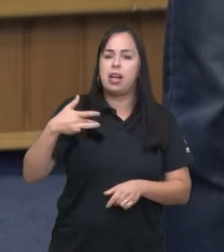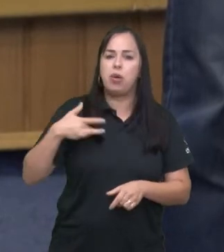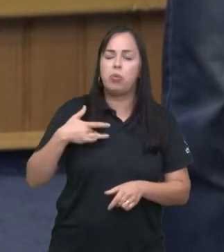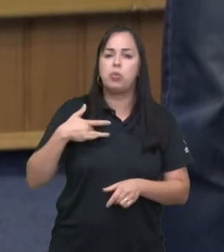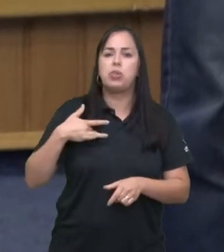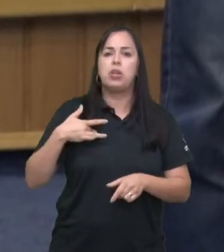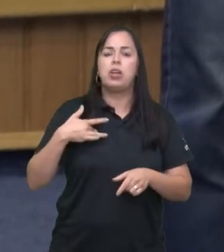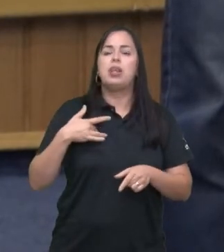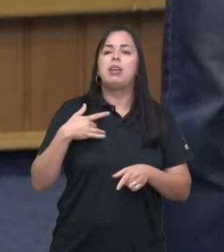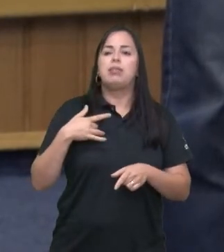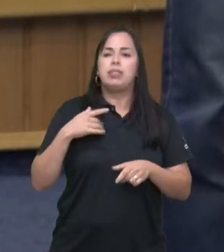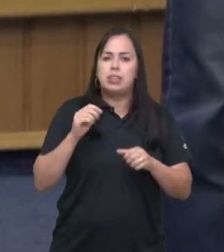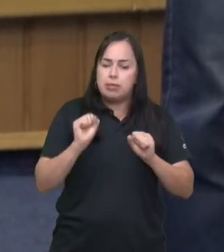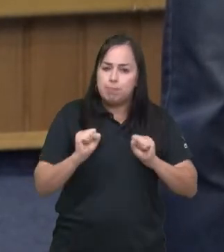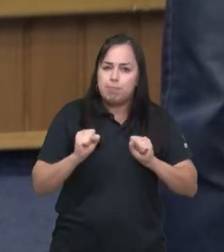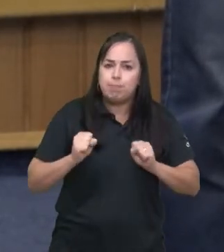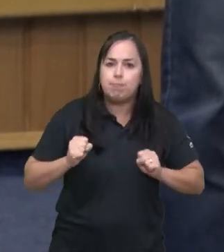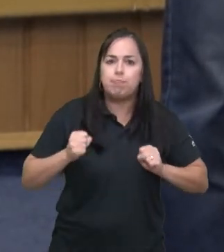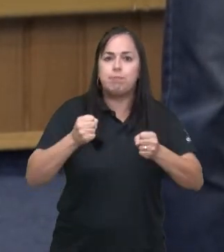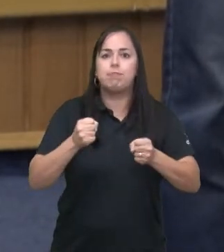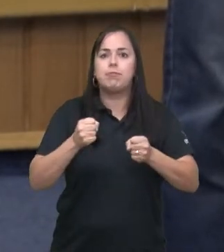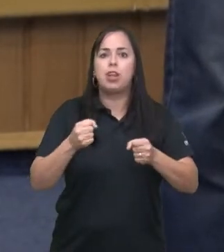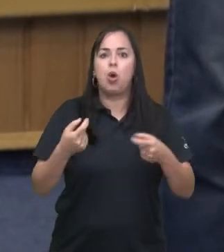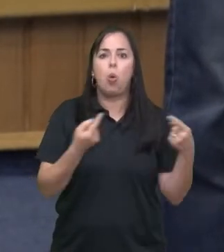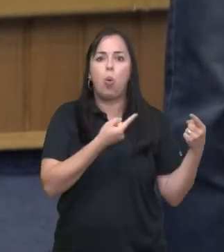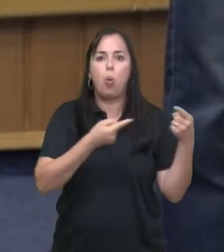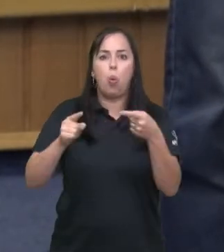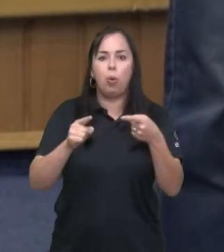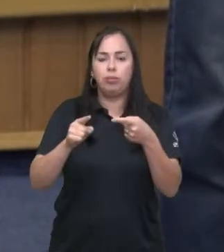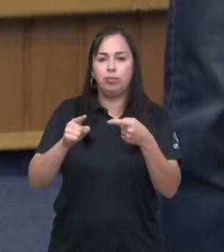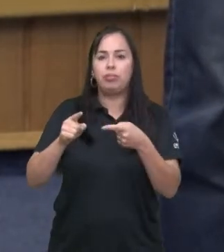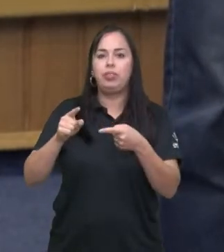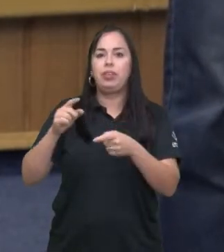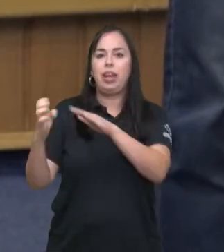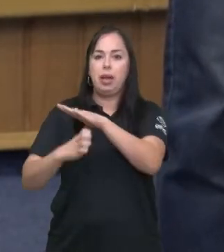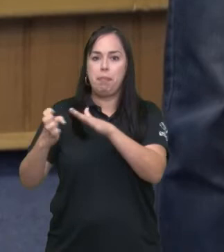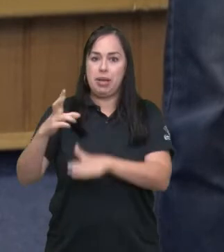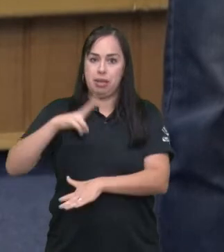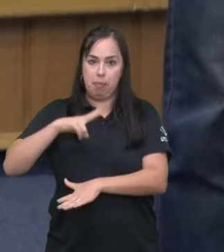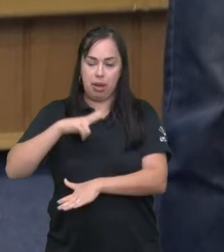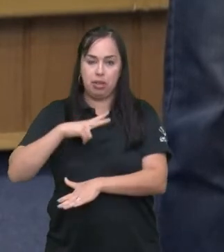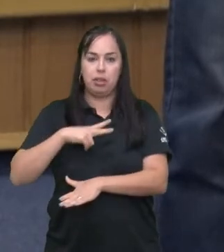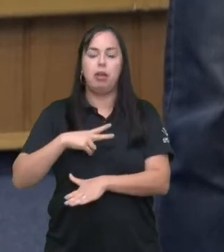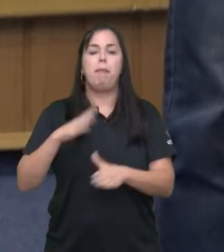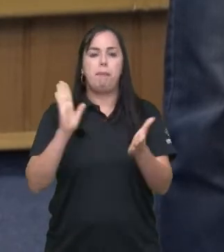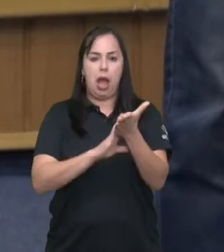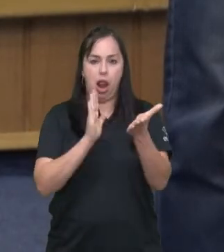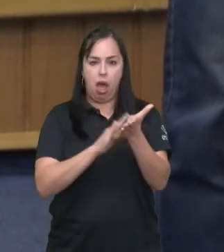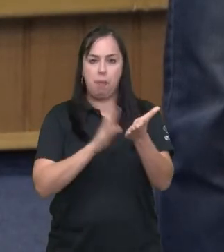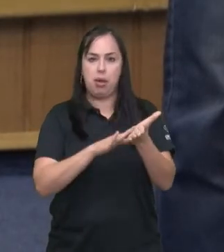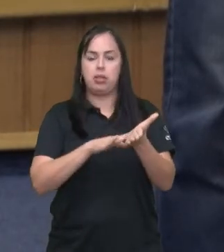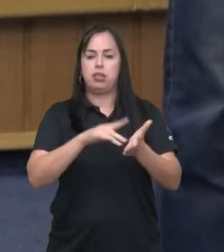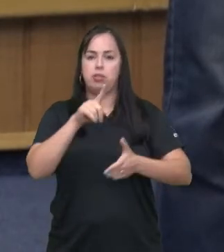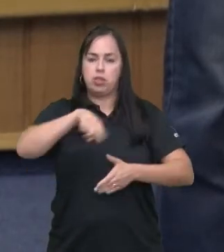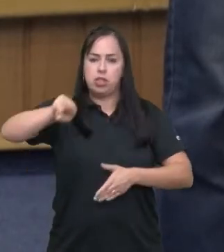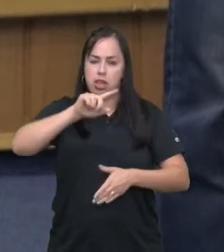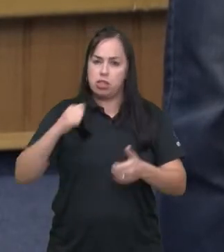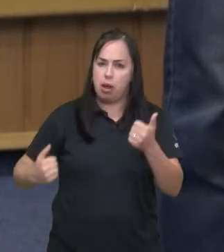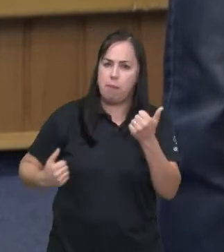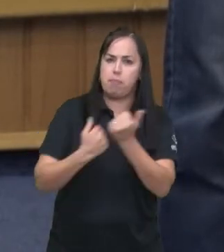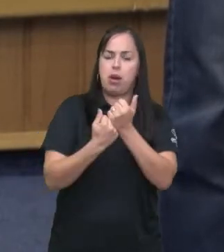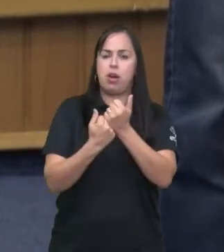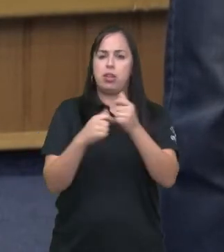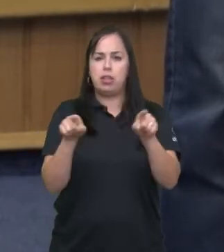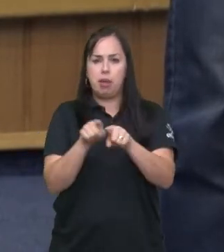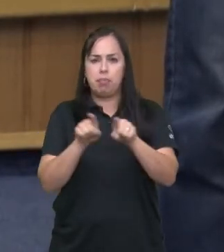terceirização. Parabéns a todos os trabalhadores da saúde que estão aqui nesta luta. Tem o nosso apoio da